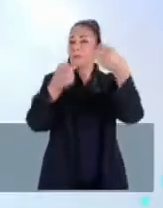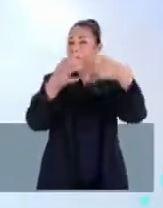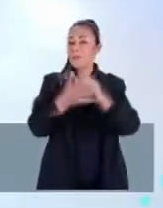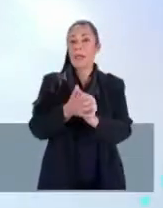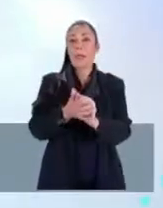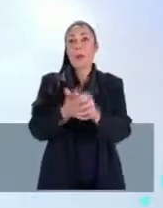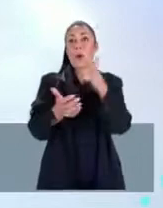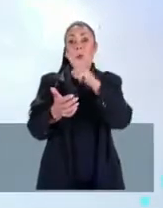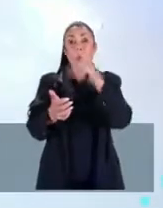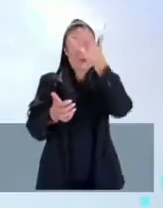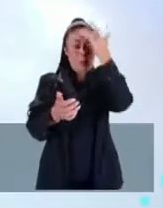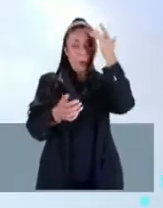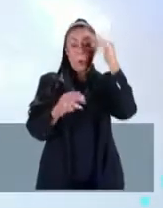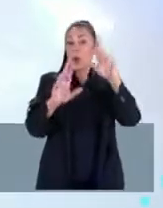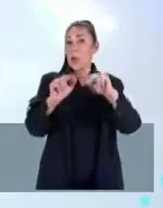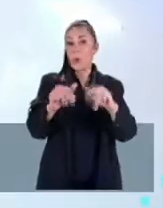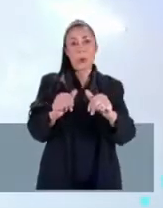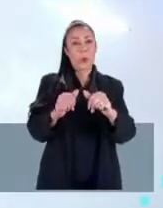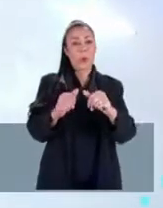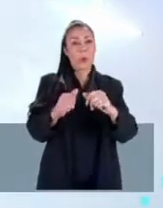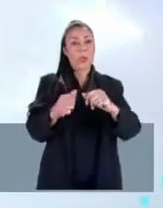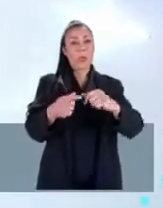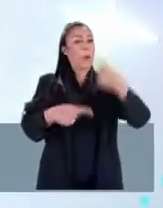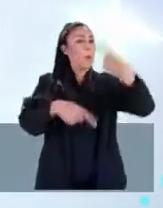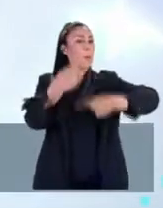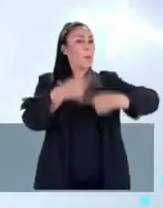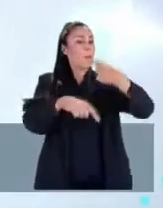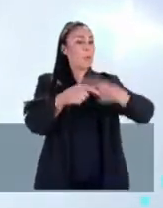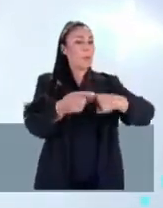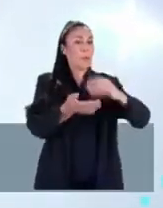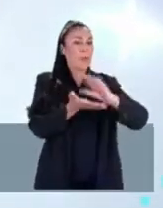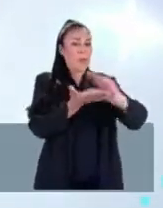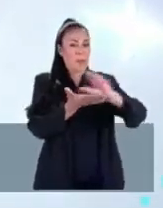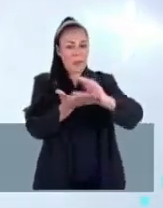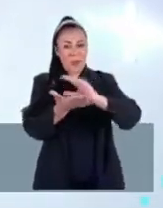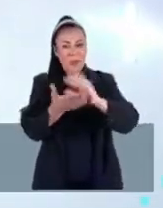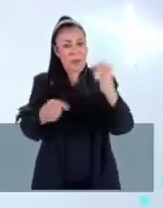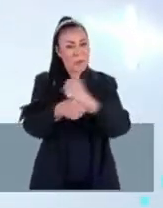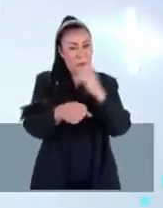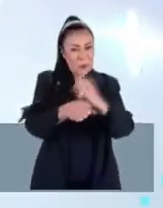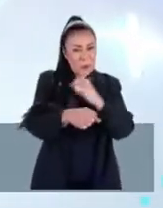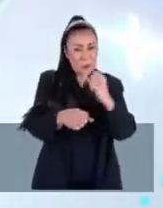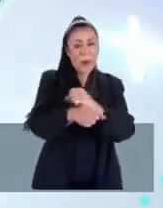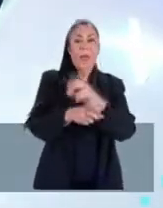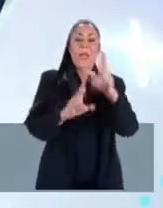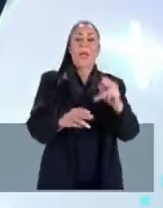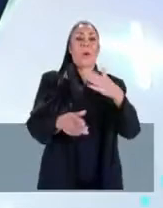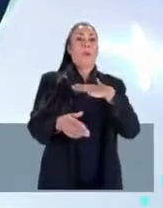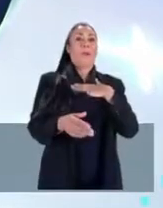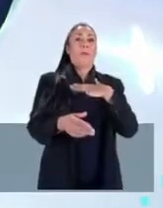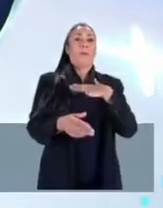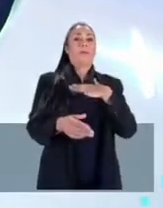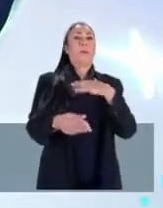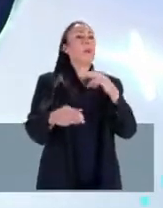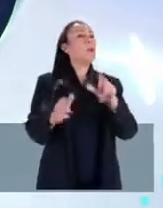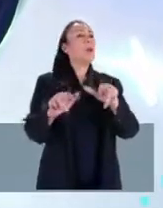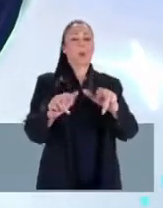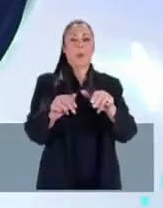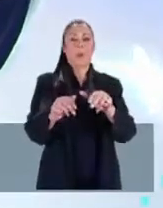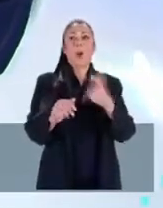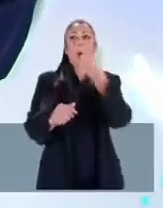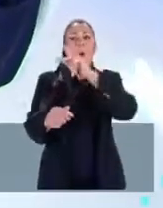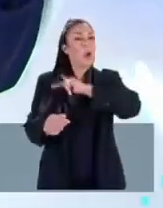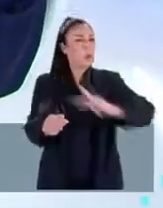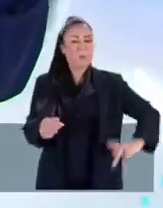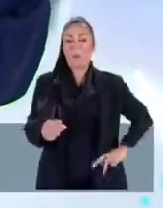Ninguém fez a política de investimento em obra de infraestrutura como eu fiz. Ninguém. Nenhum presidente